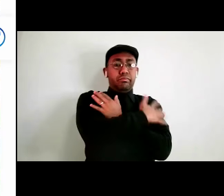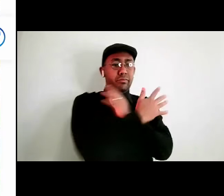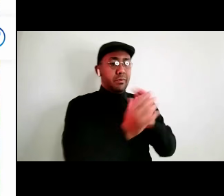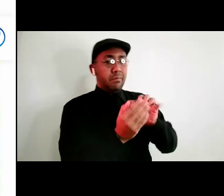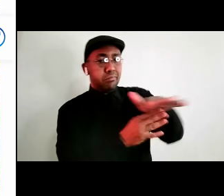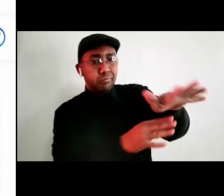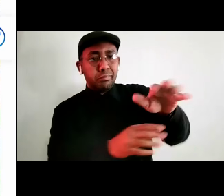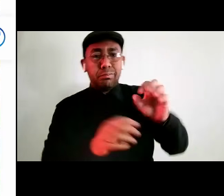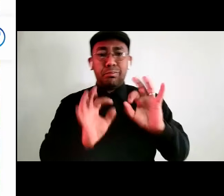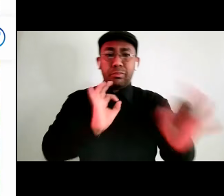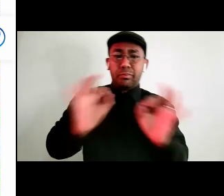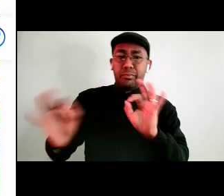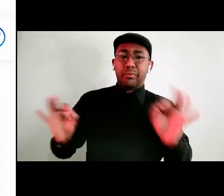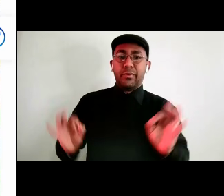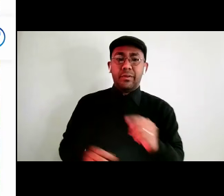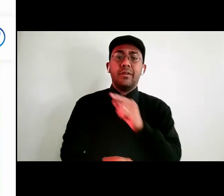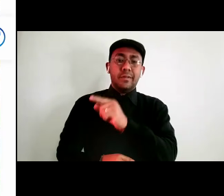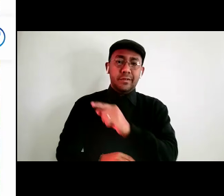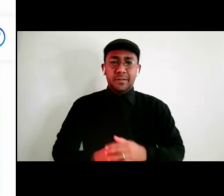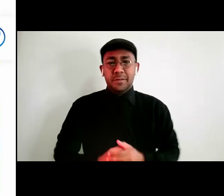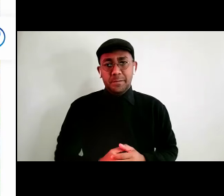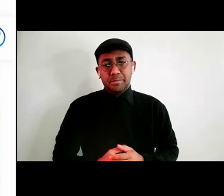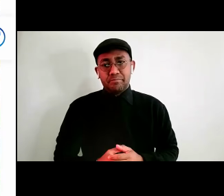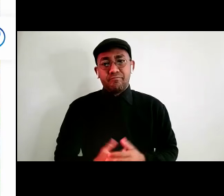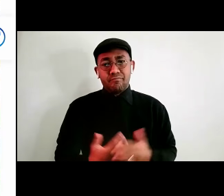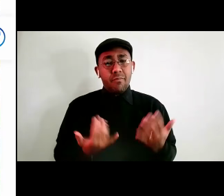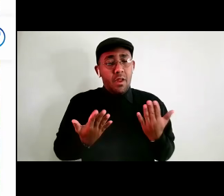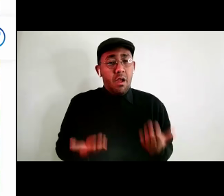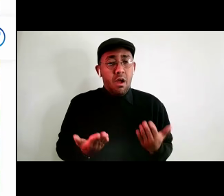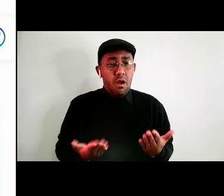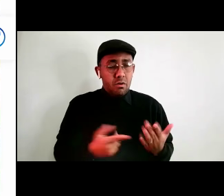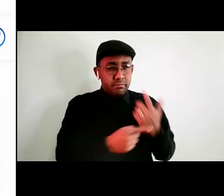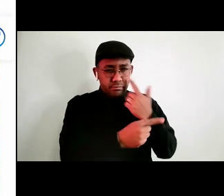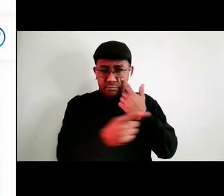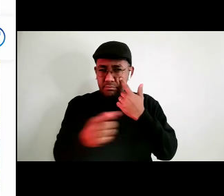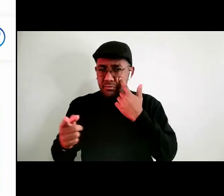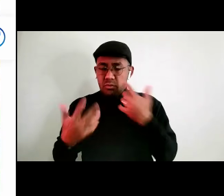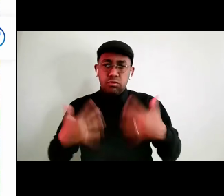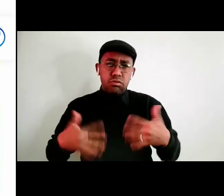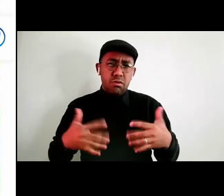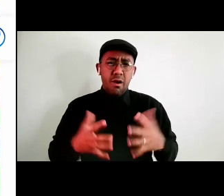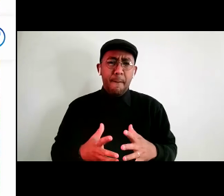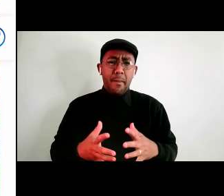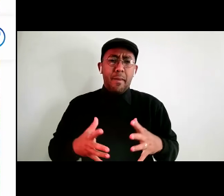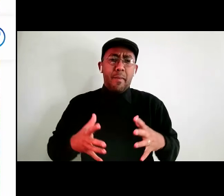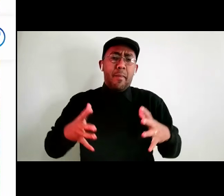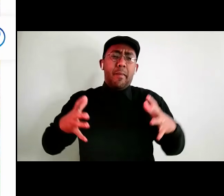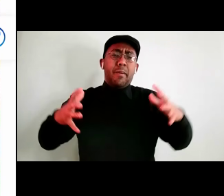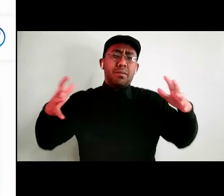o número de casos que estão sendo reportados poderiam ter sido muito